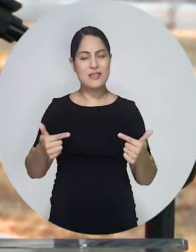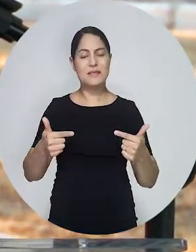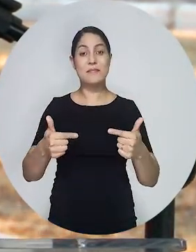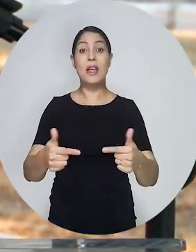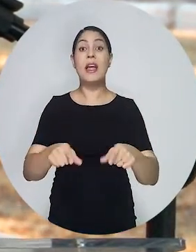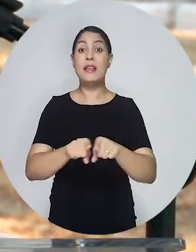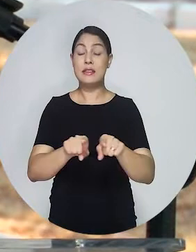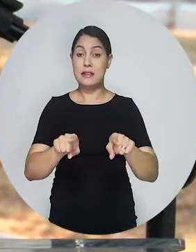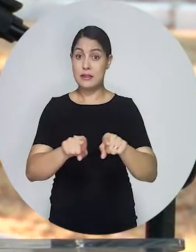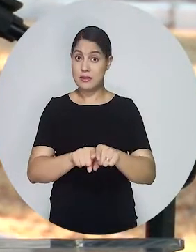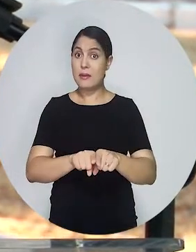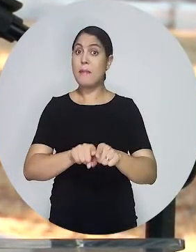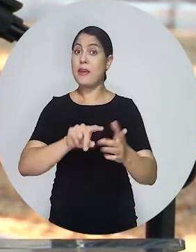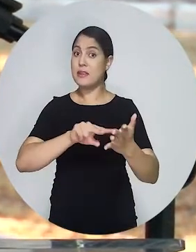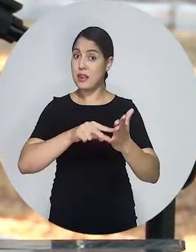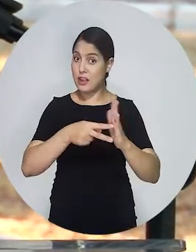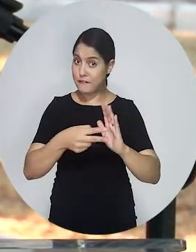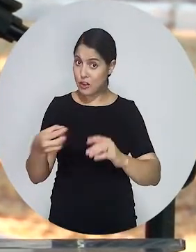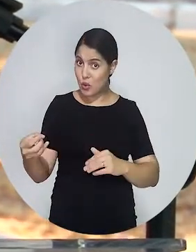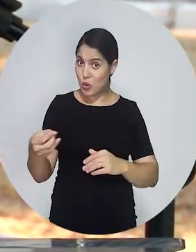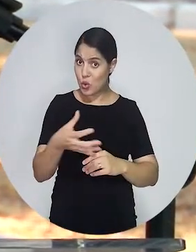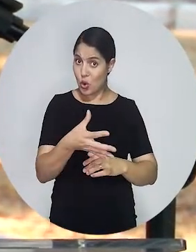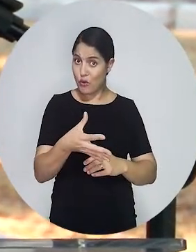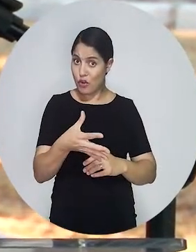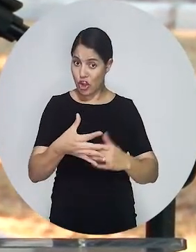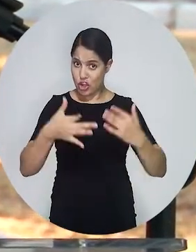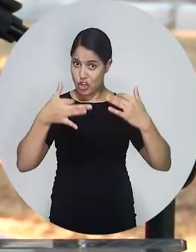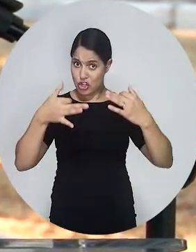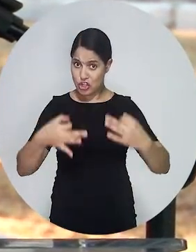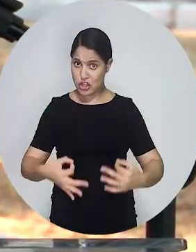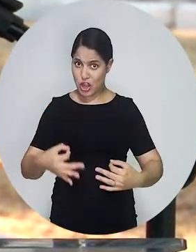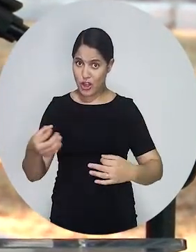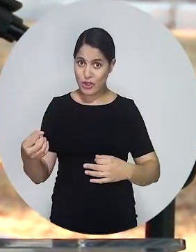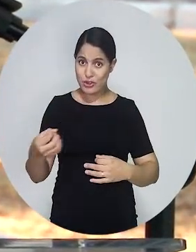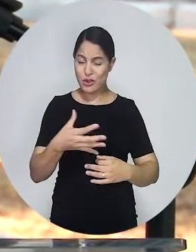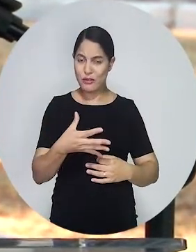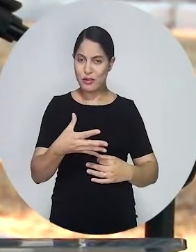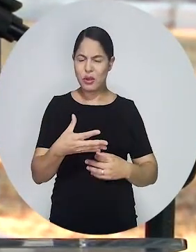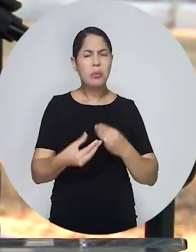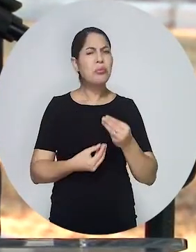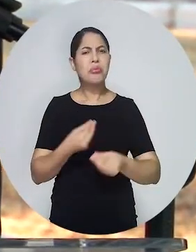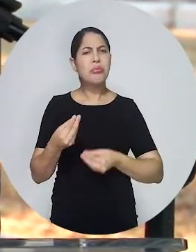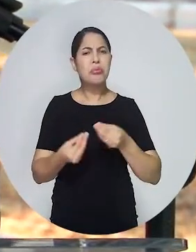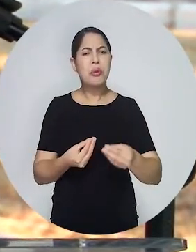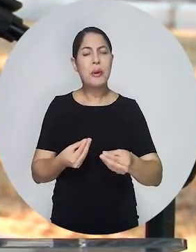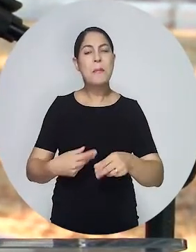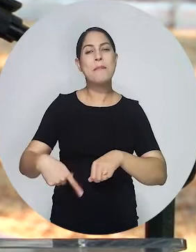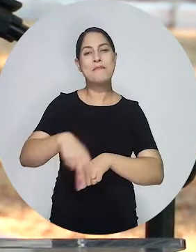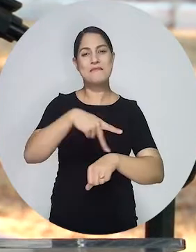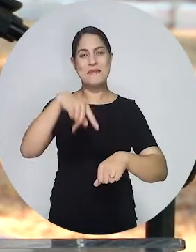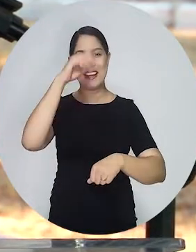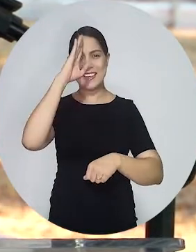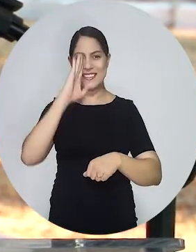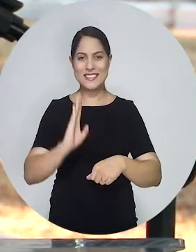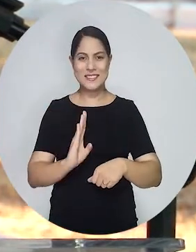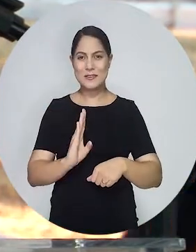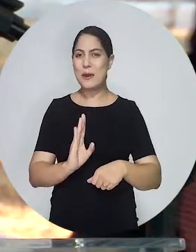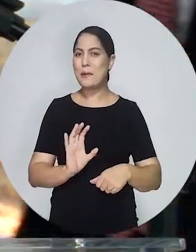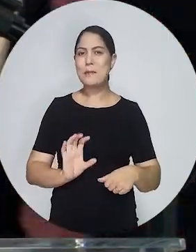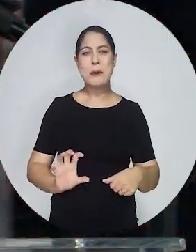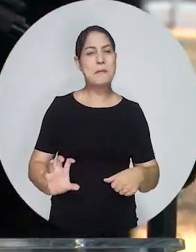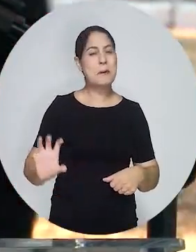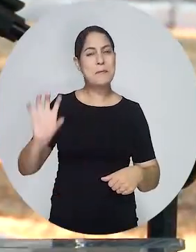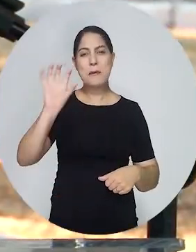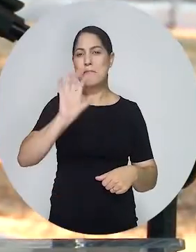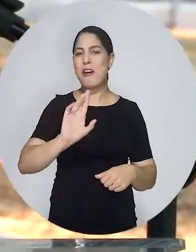a advocacia, ele ressignifica e redignifica a advocacia brasileira. É mostrar para o